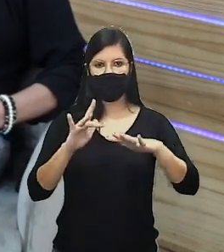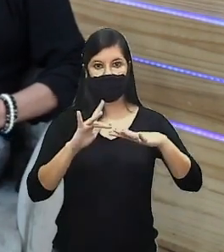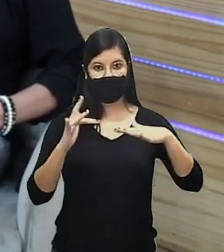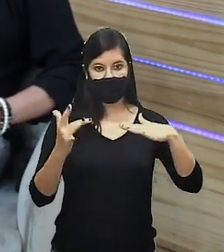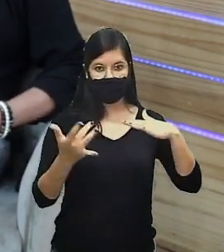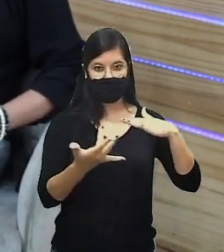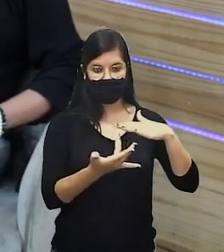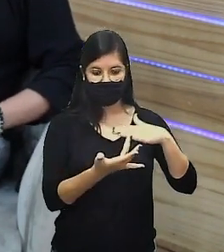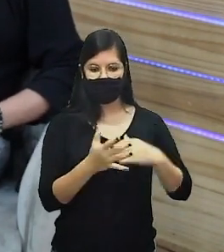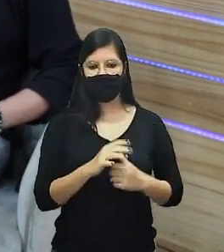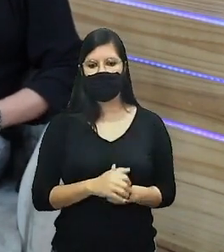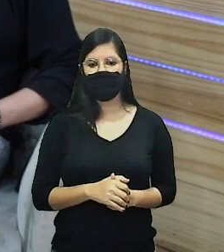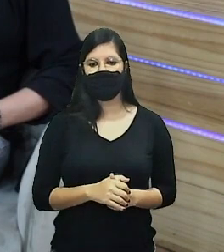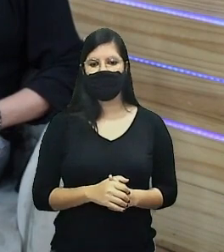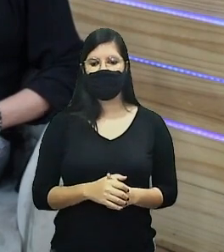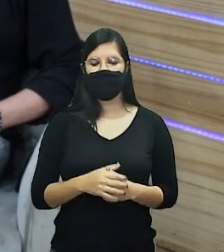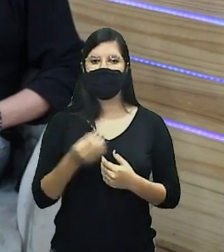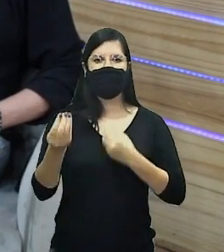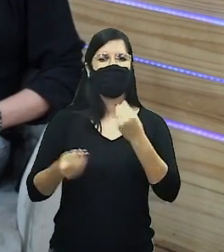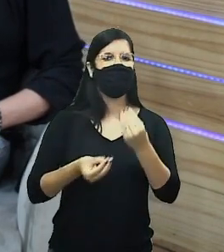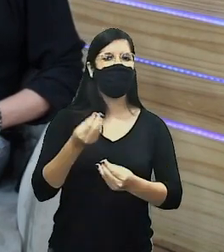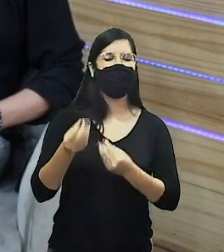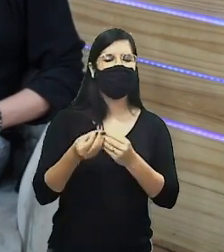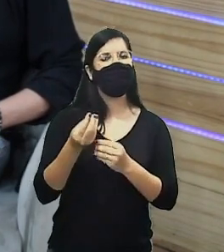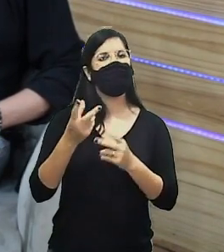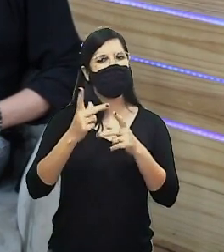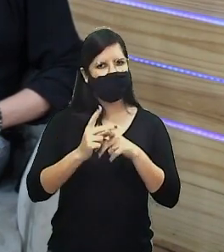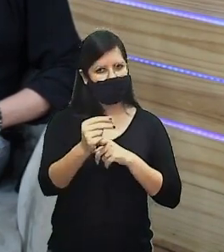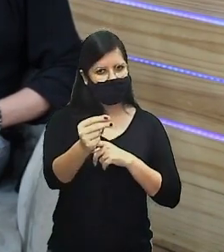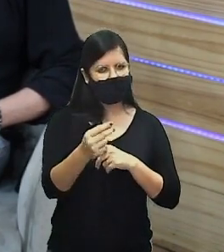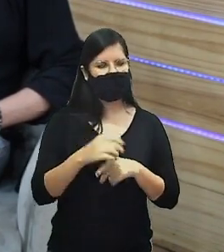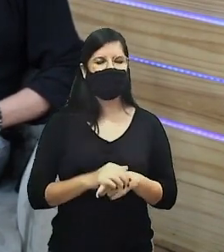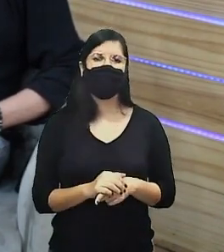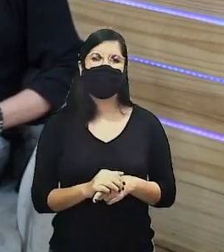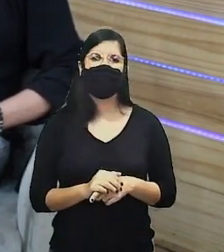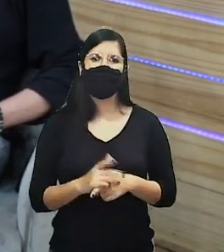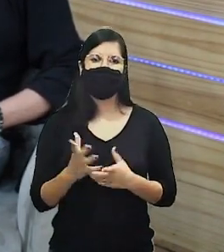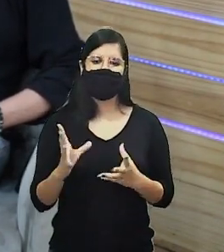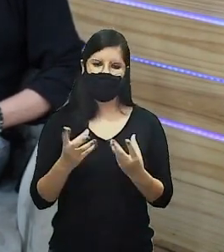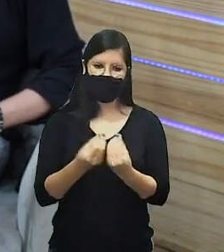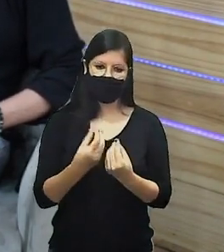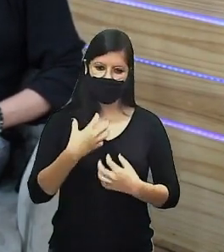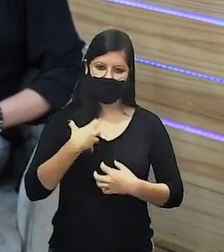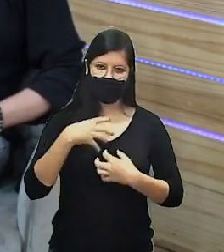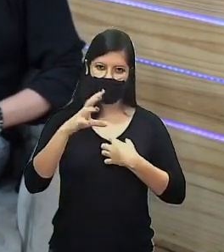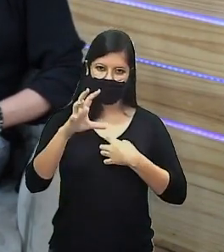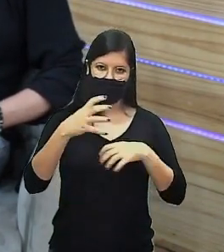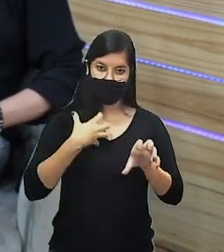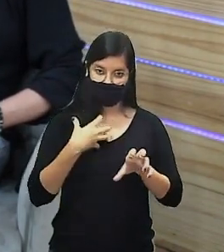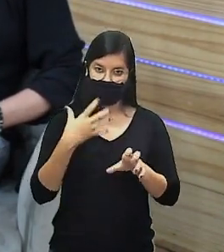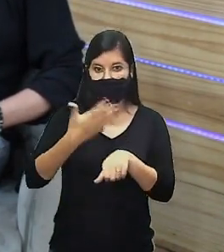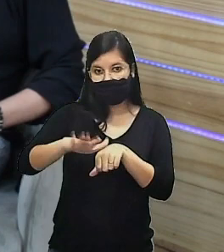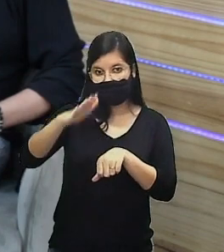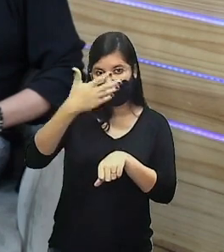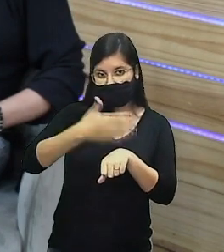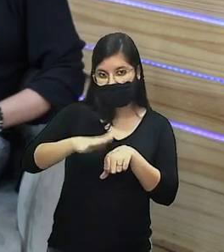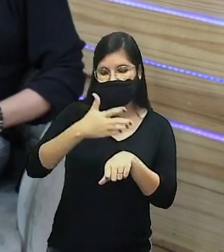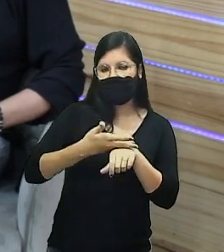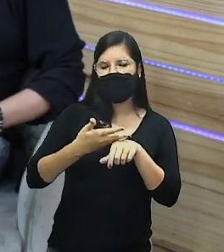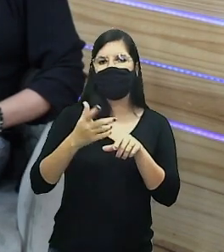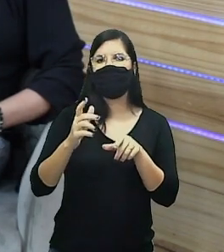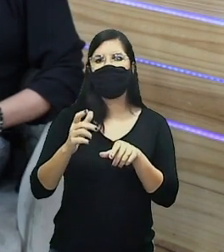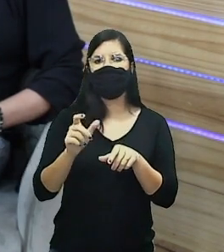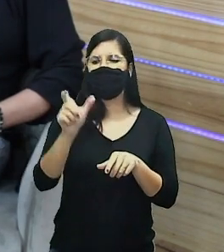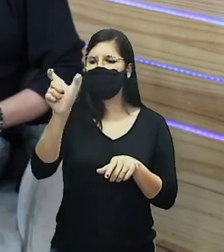redes, né? Como é que a gente pode contrapor, né? Com esse fomento da empatia, esse exercício do